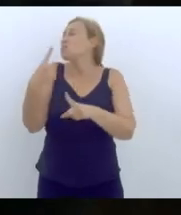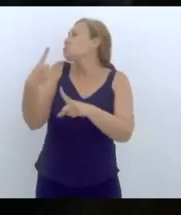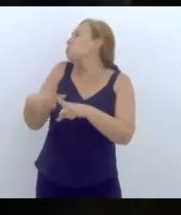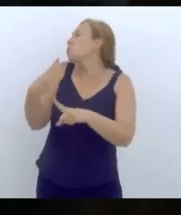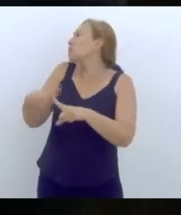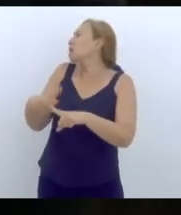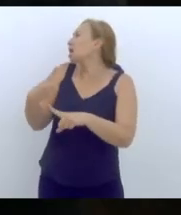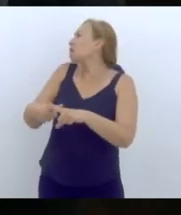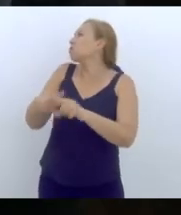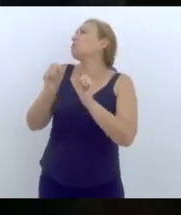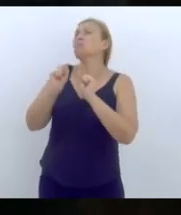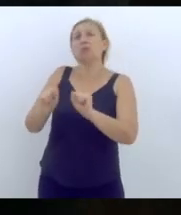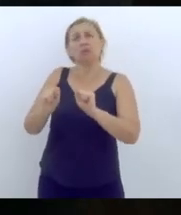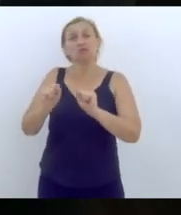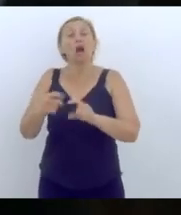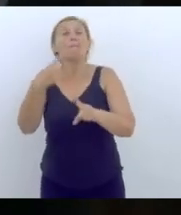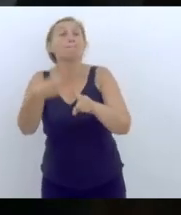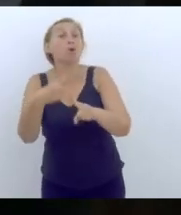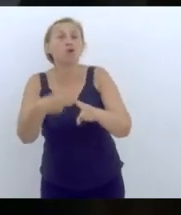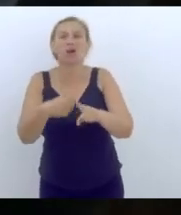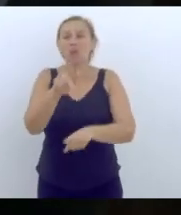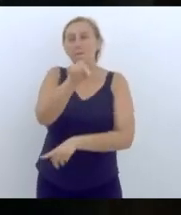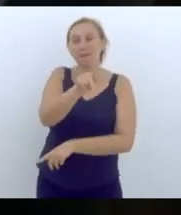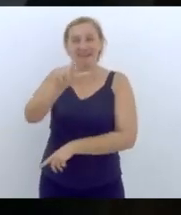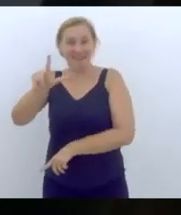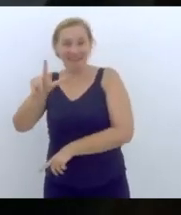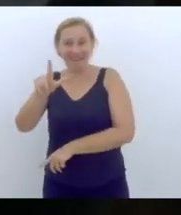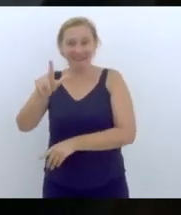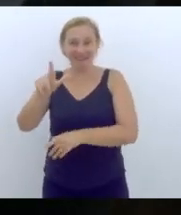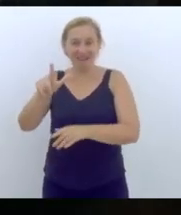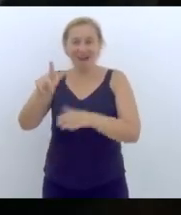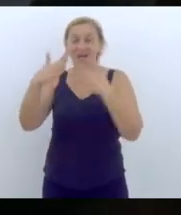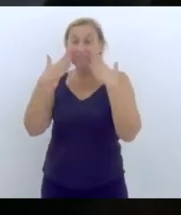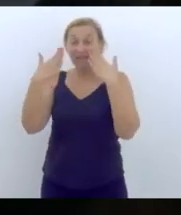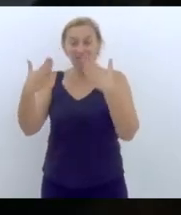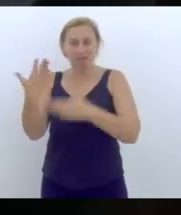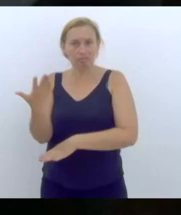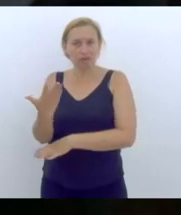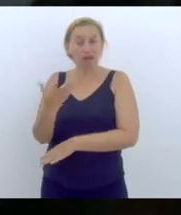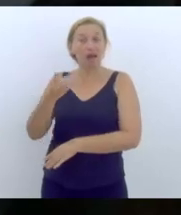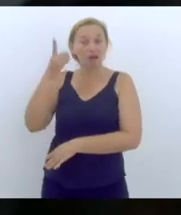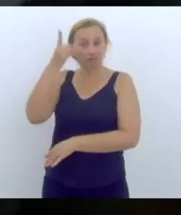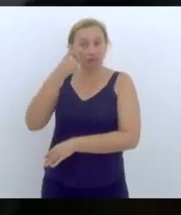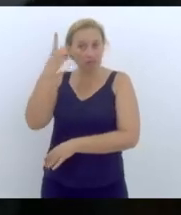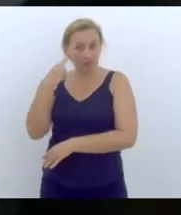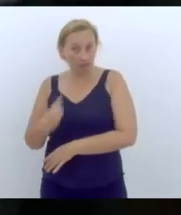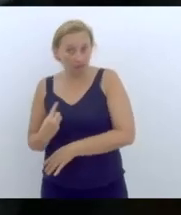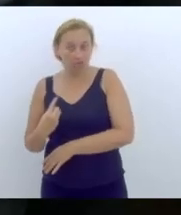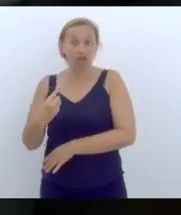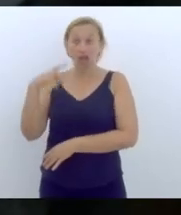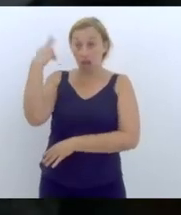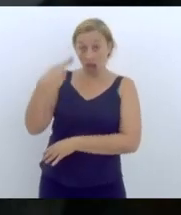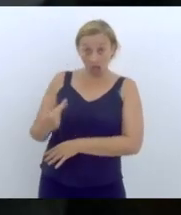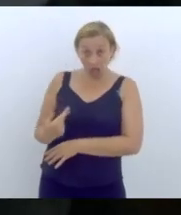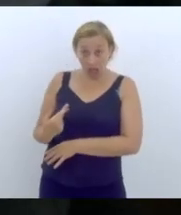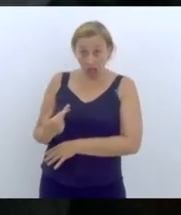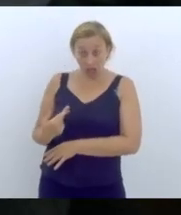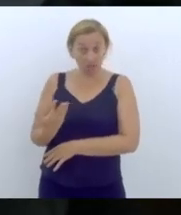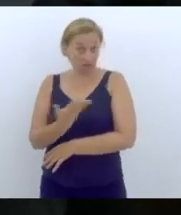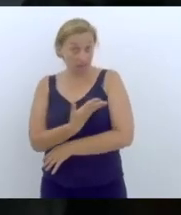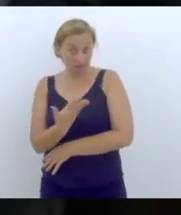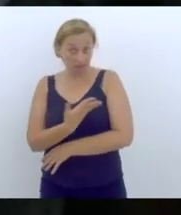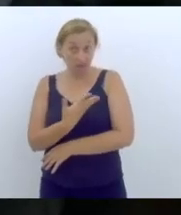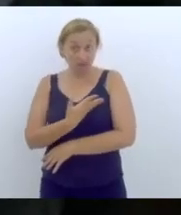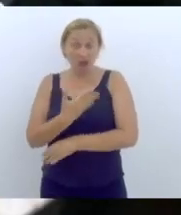algo possível? Porque o PL, apresentado pelos colegas Dani Monteiro, Renata Souza,